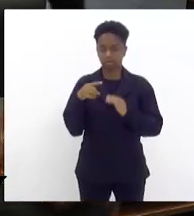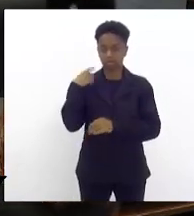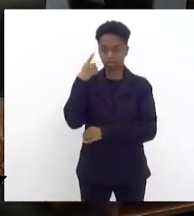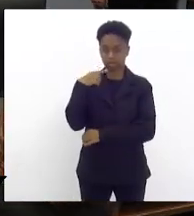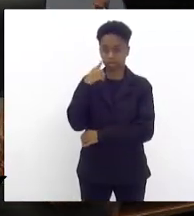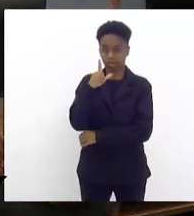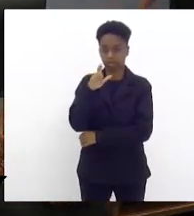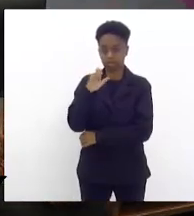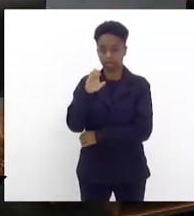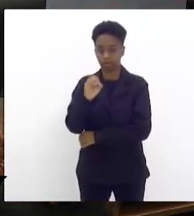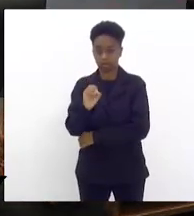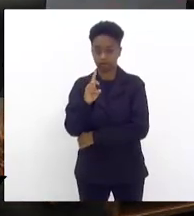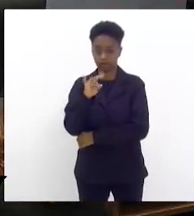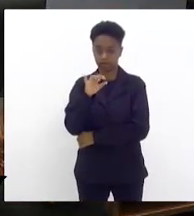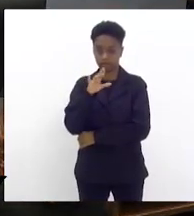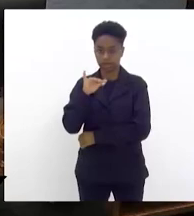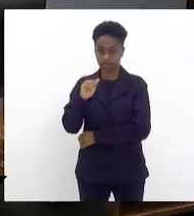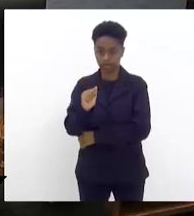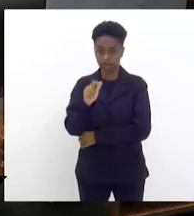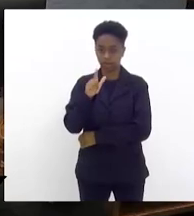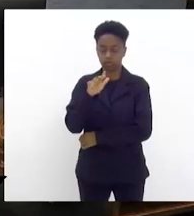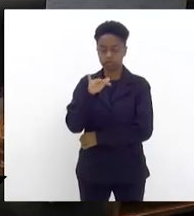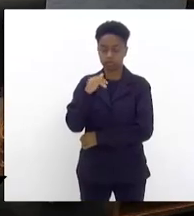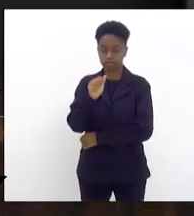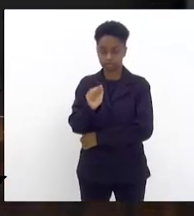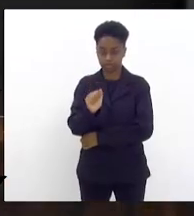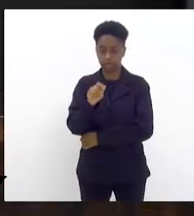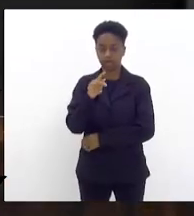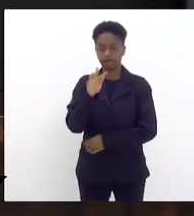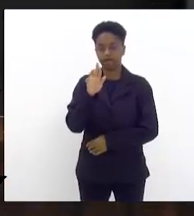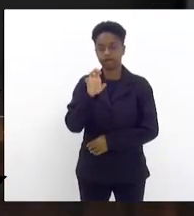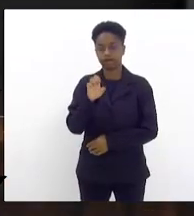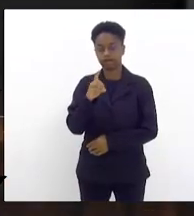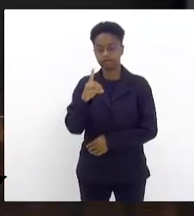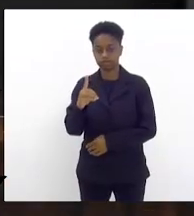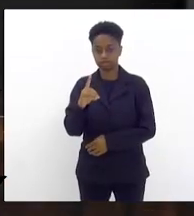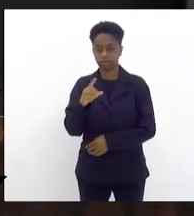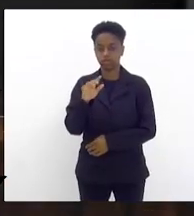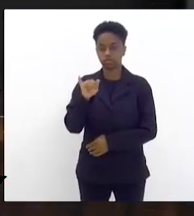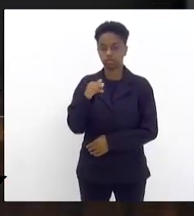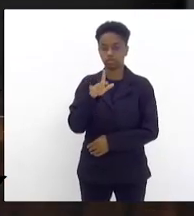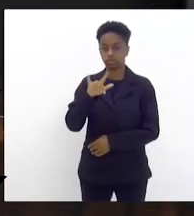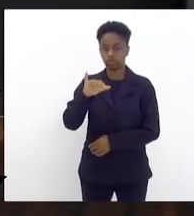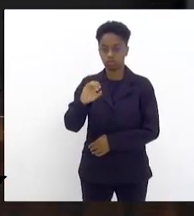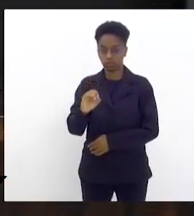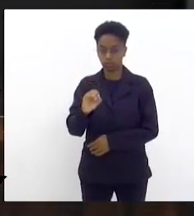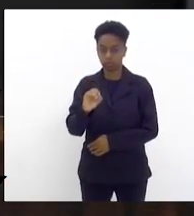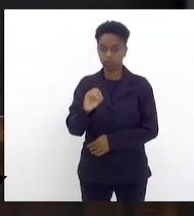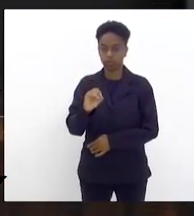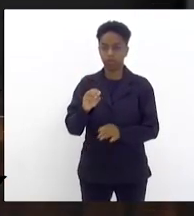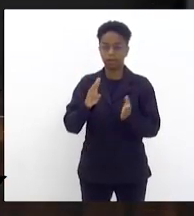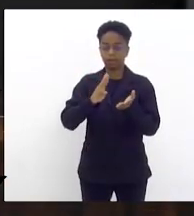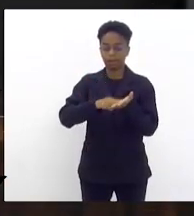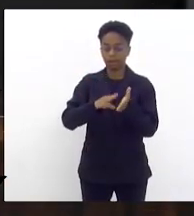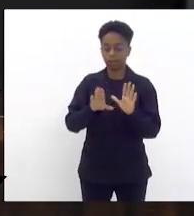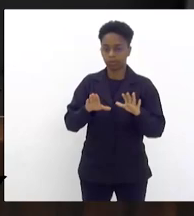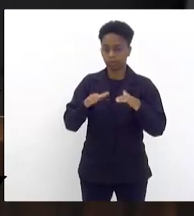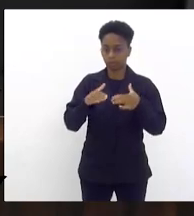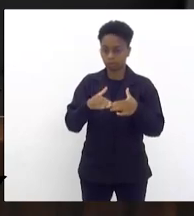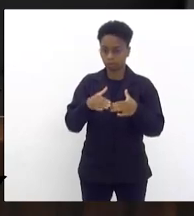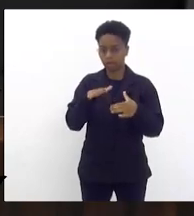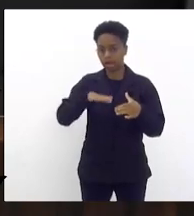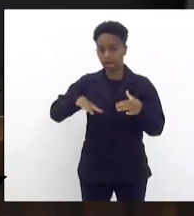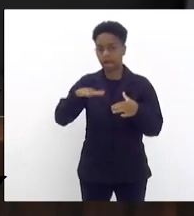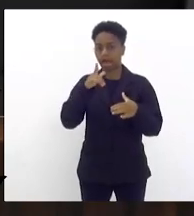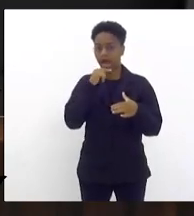Léo Vieira, Lucinha, Fred Pacheco, Júlio Rocha, membros efetivos da Comissão de Saneamento